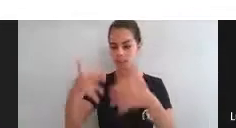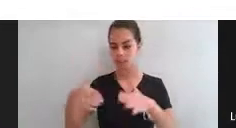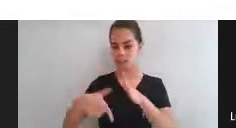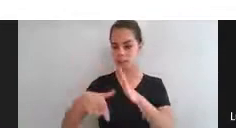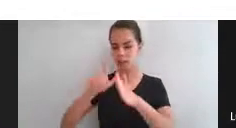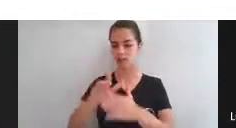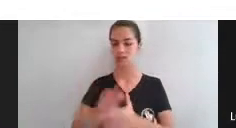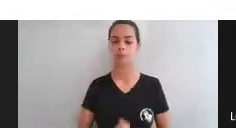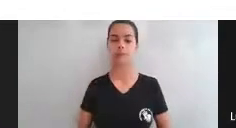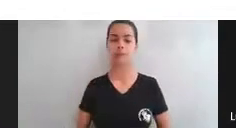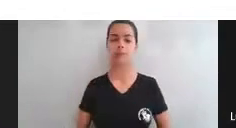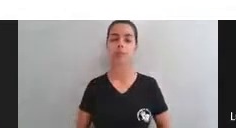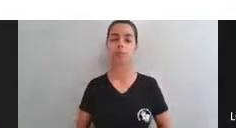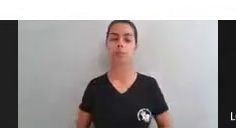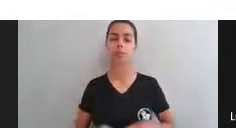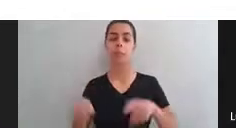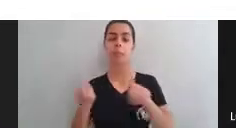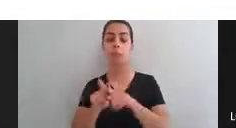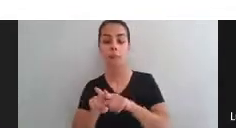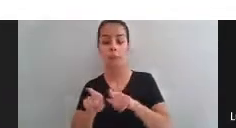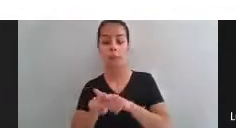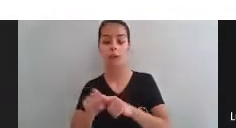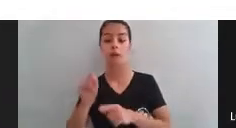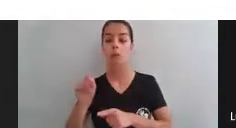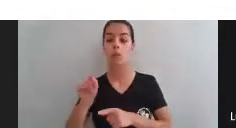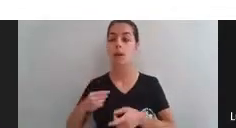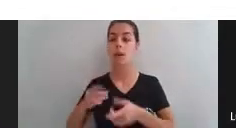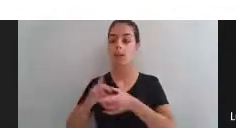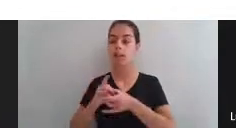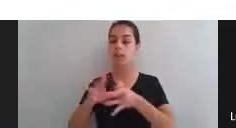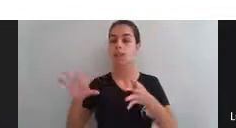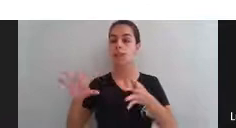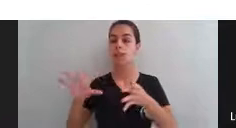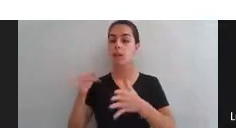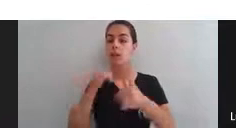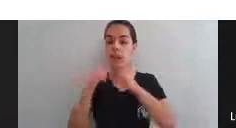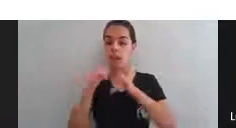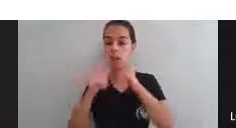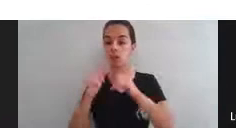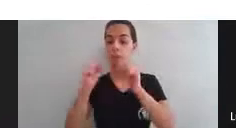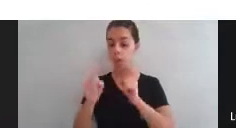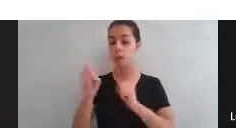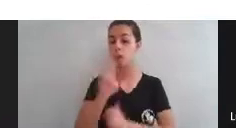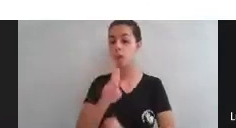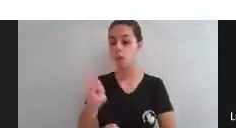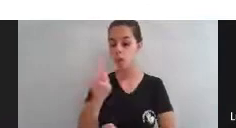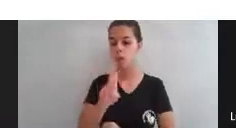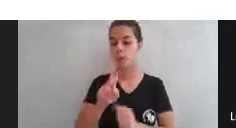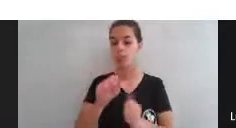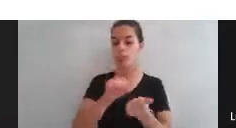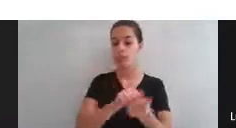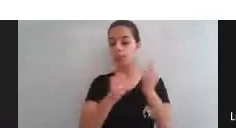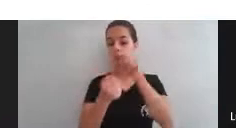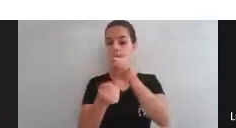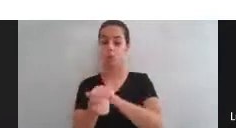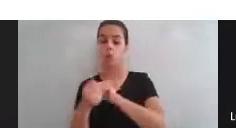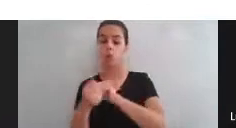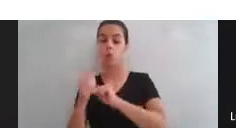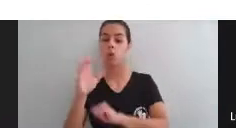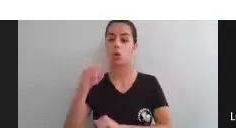Ela também define a disponibilidade de energia que pode ser usada e convertida num